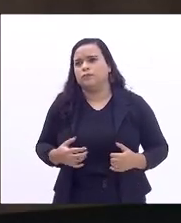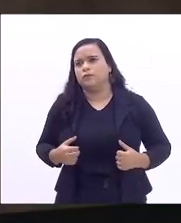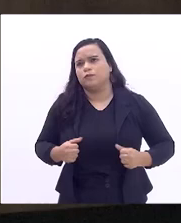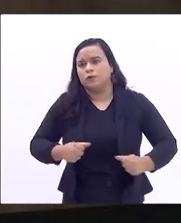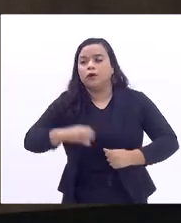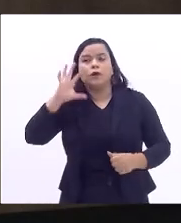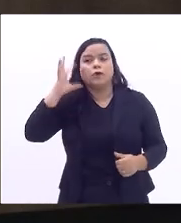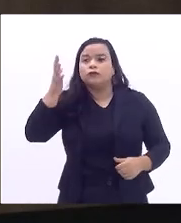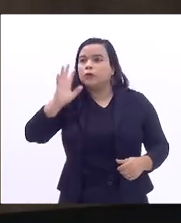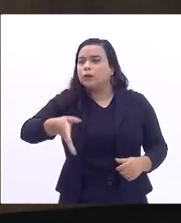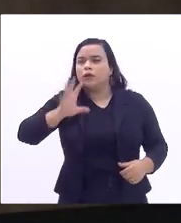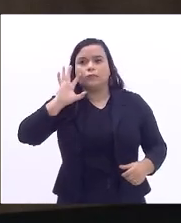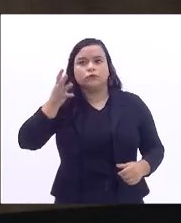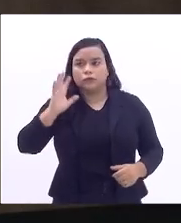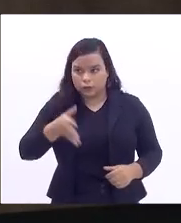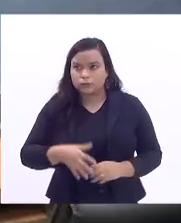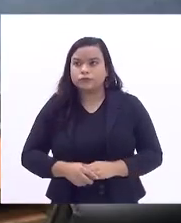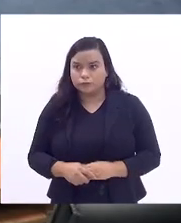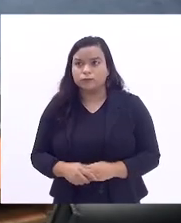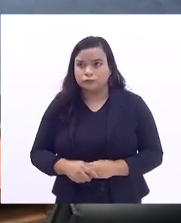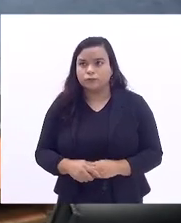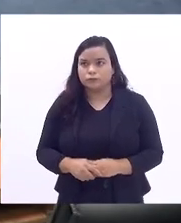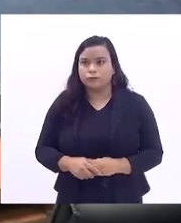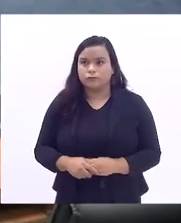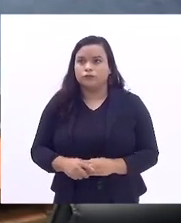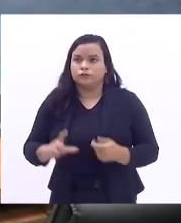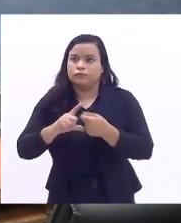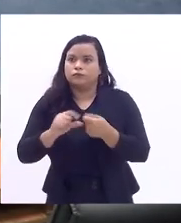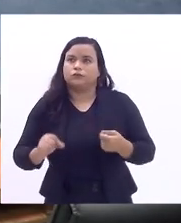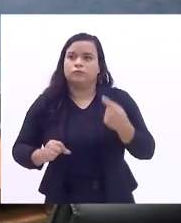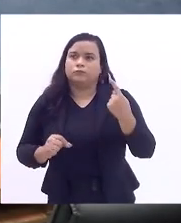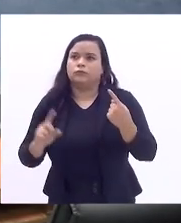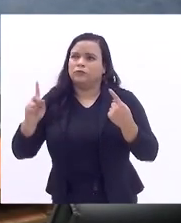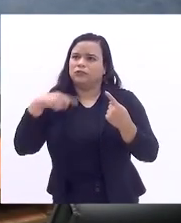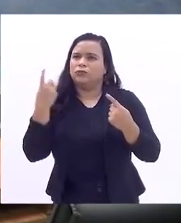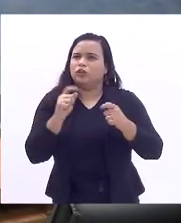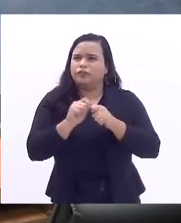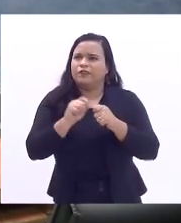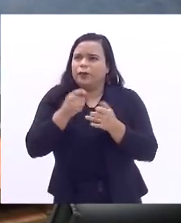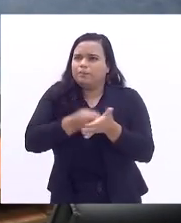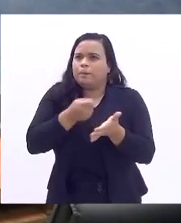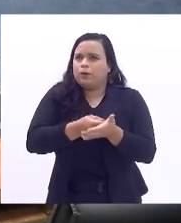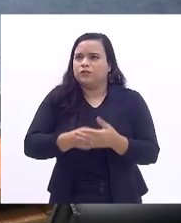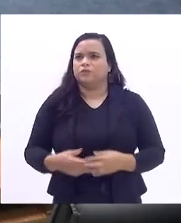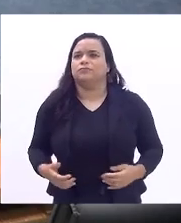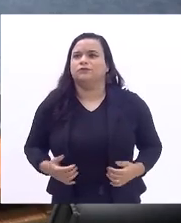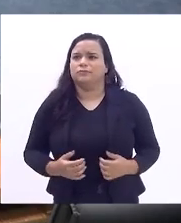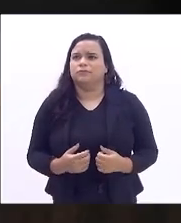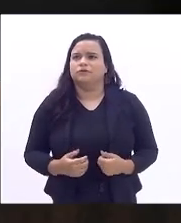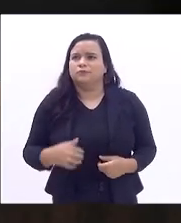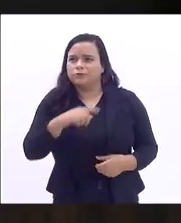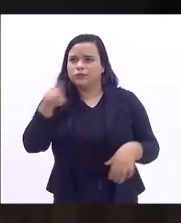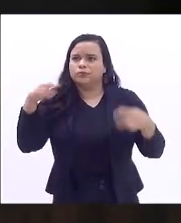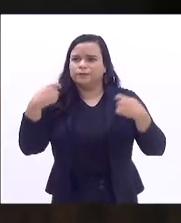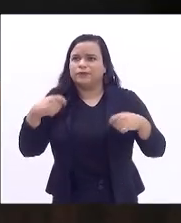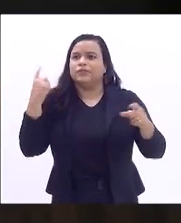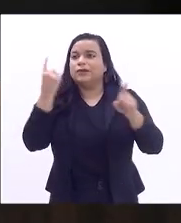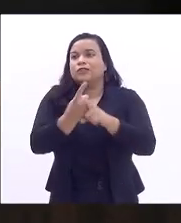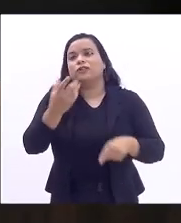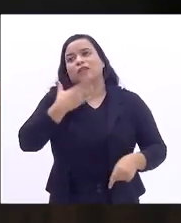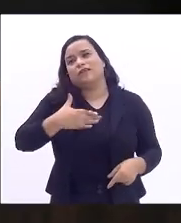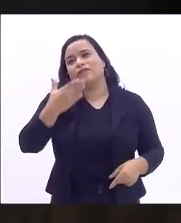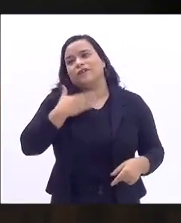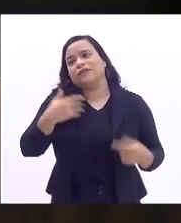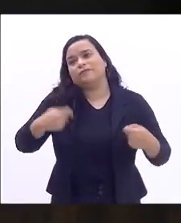tá resolvidos o motivo é porque a gente faz de propósito porque vai que você precisa achar um defeito algum